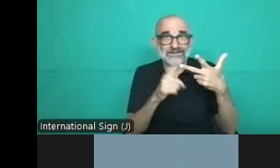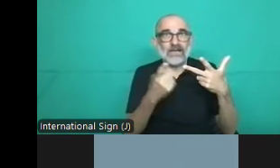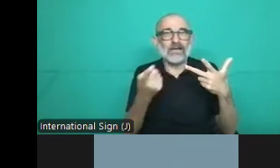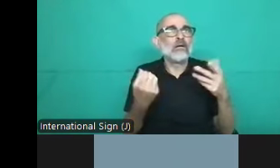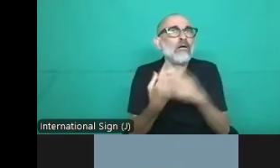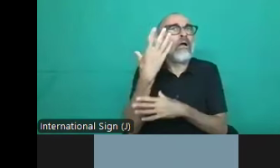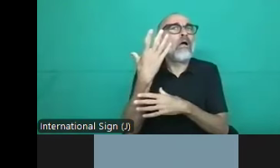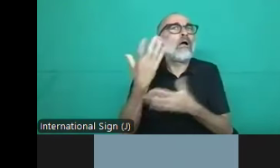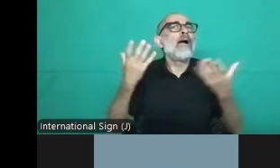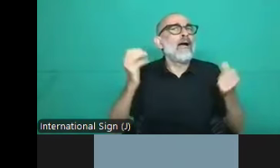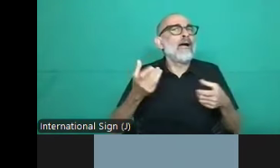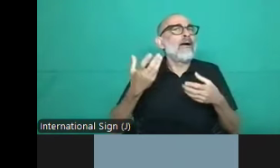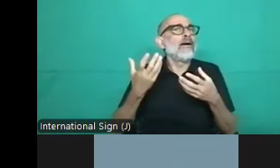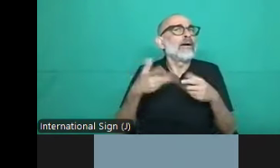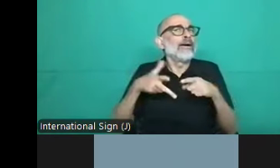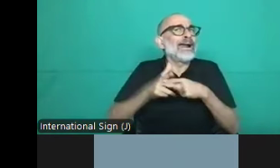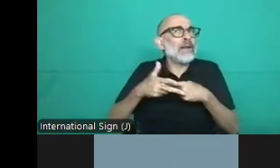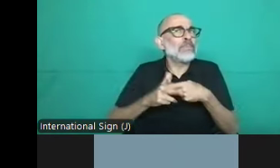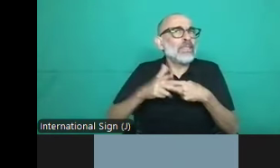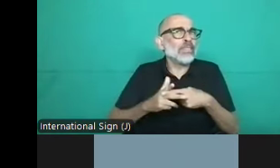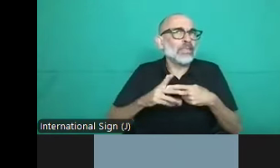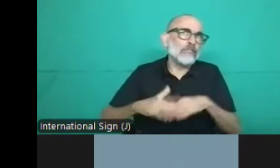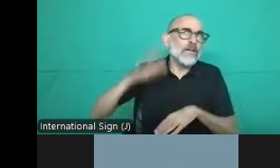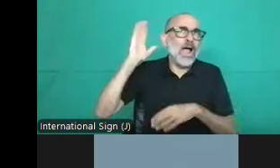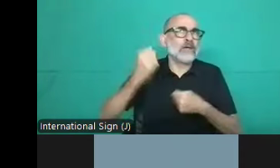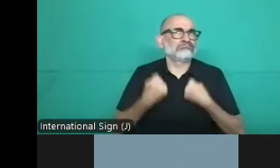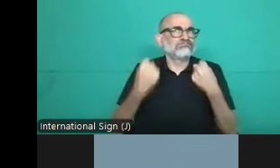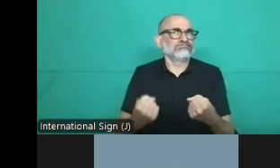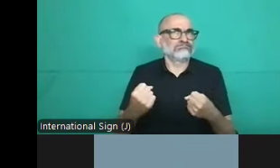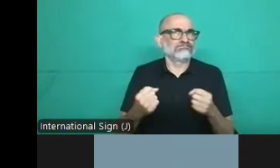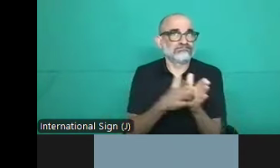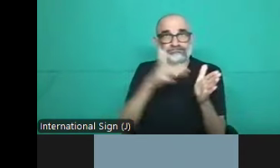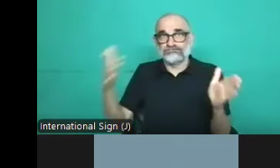ver o que se tem para